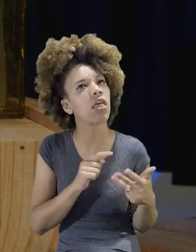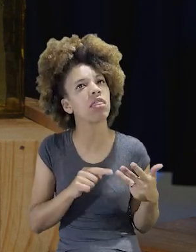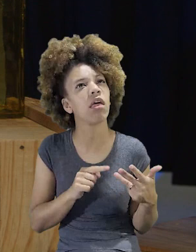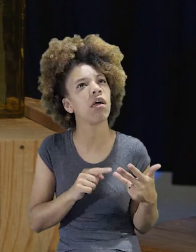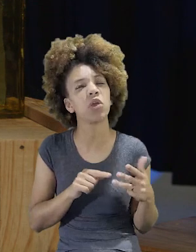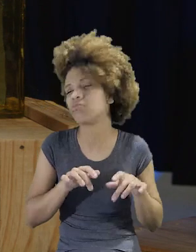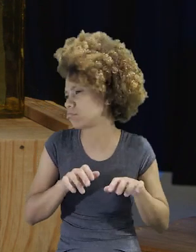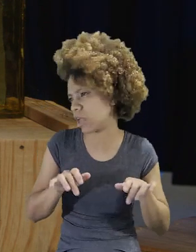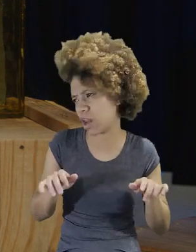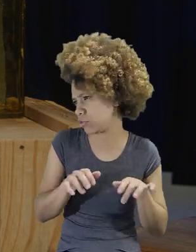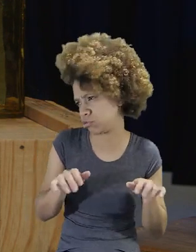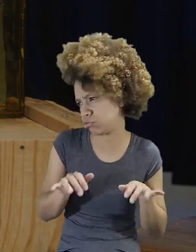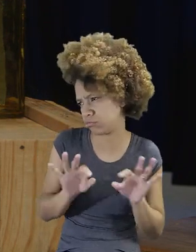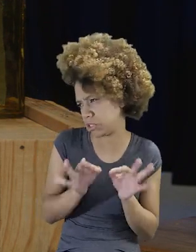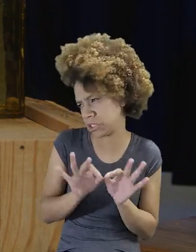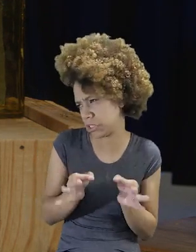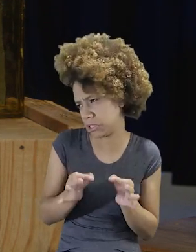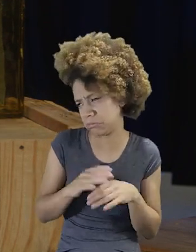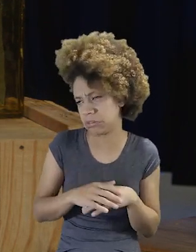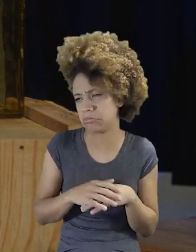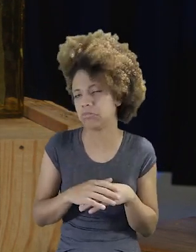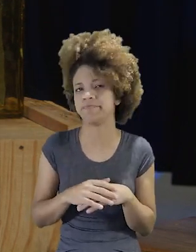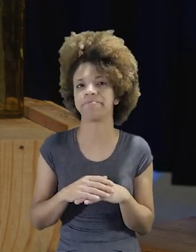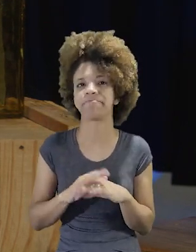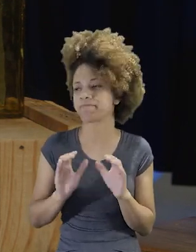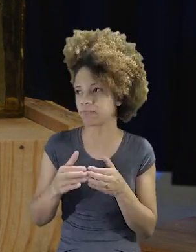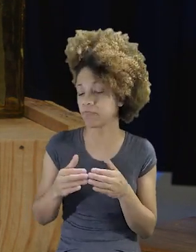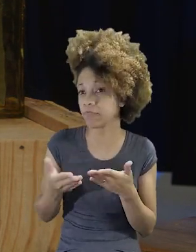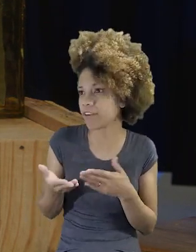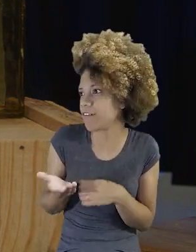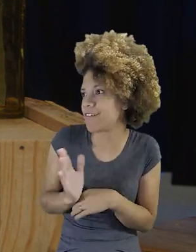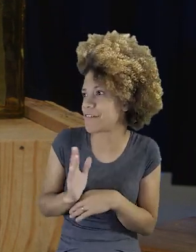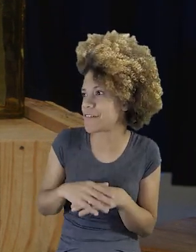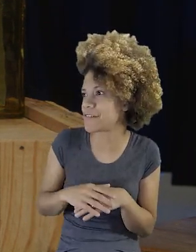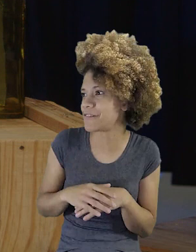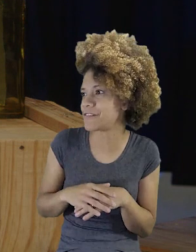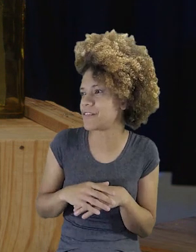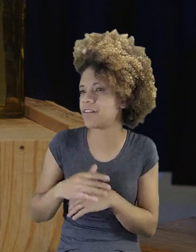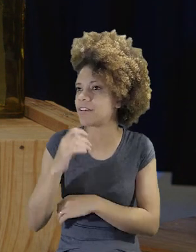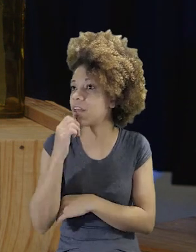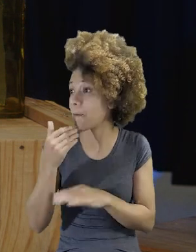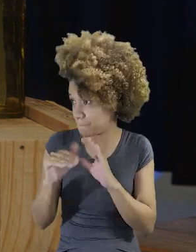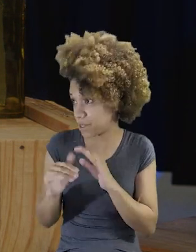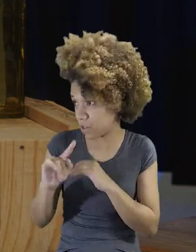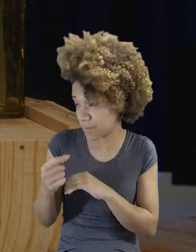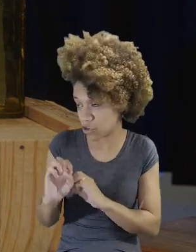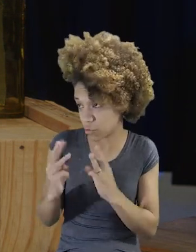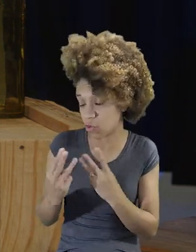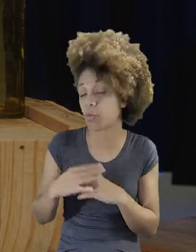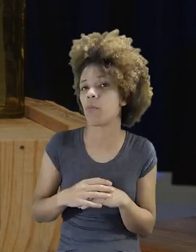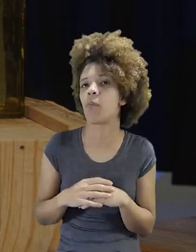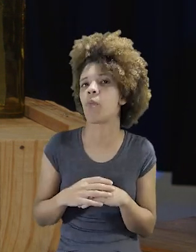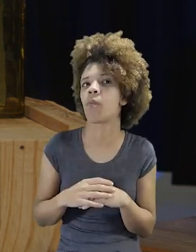bateria um cara tocando um tecladinho era uma formato bem intimista assim e cara e eu lembro